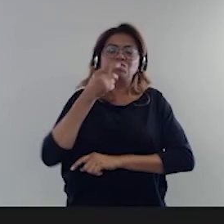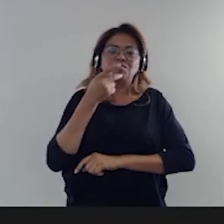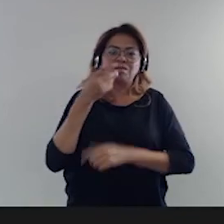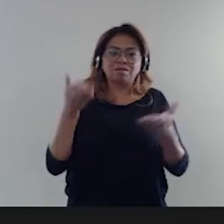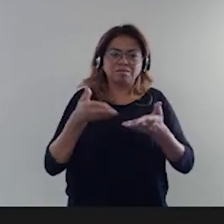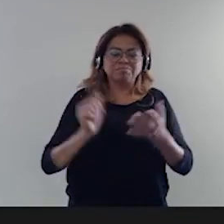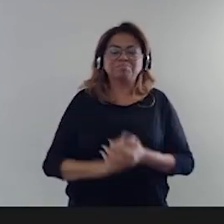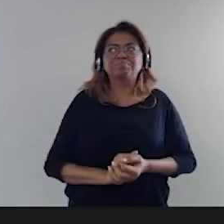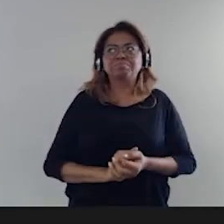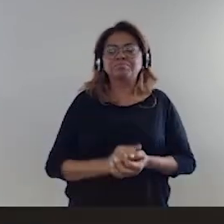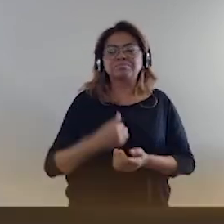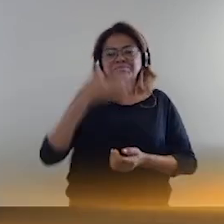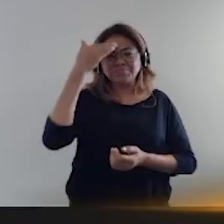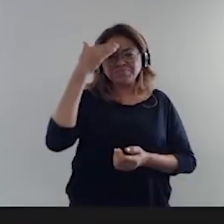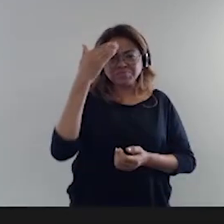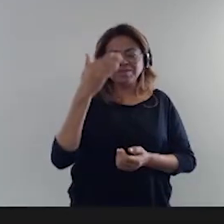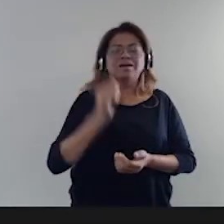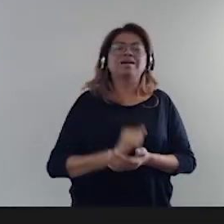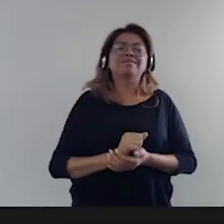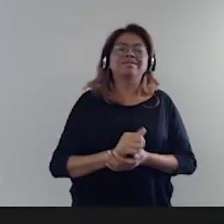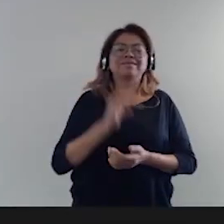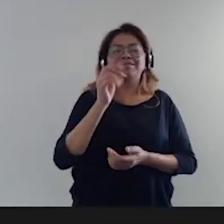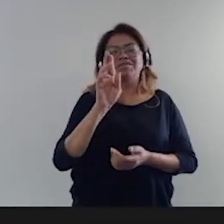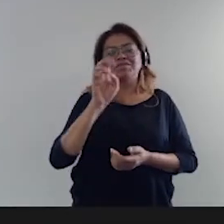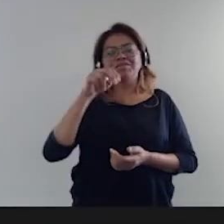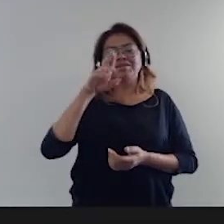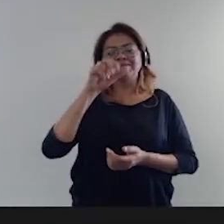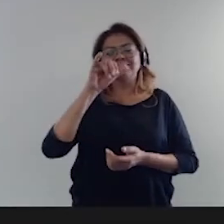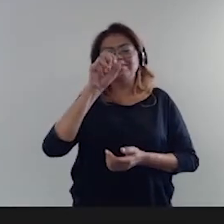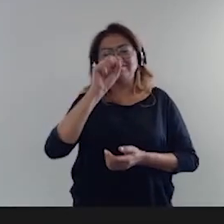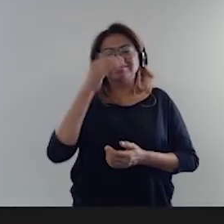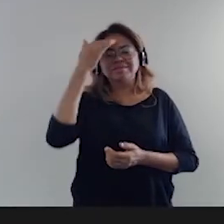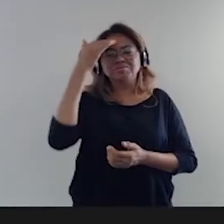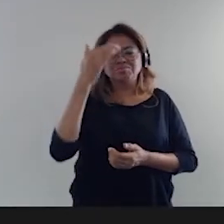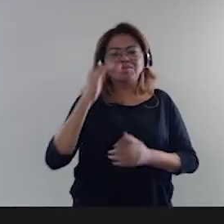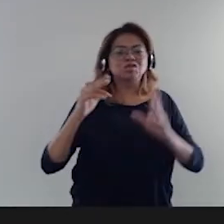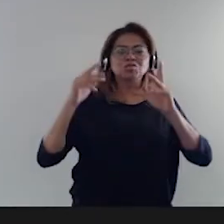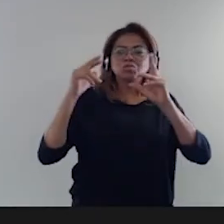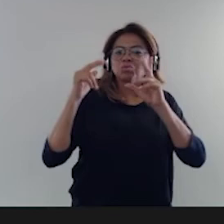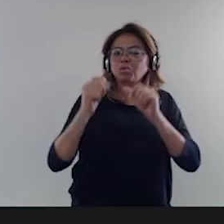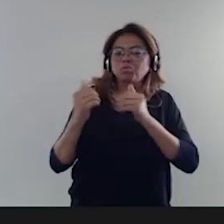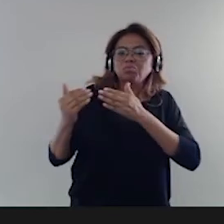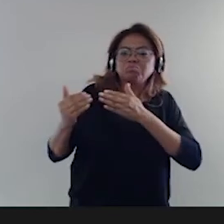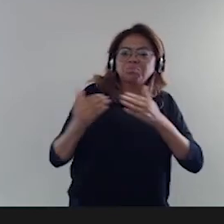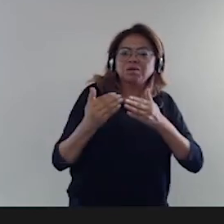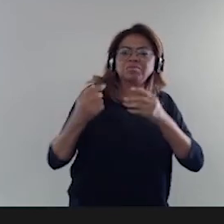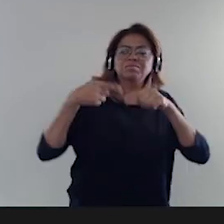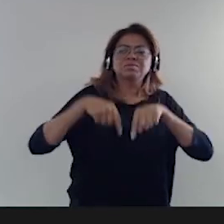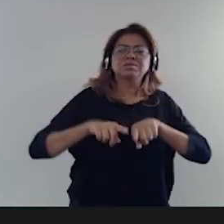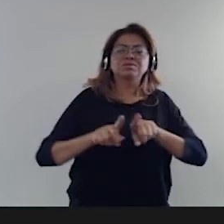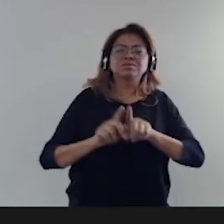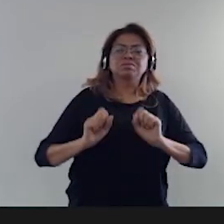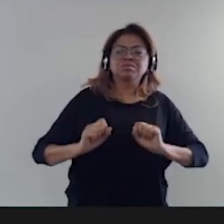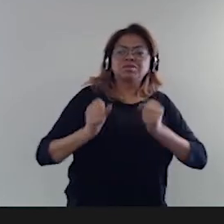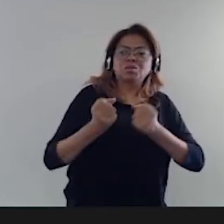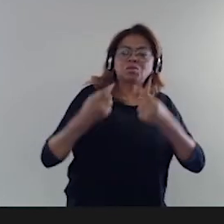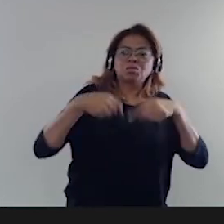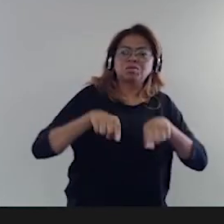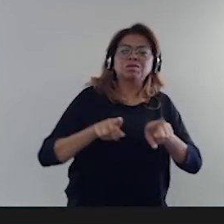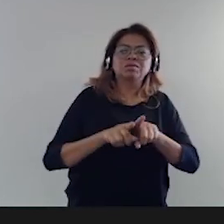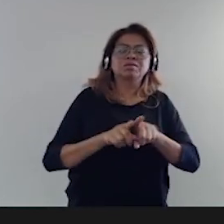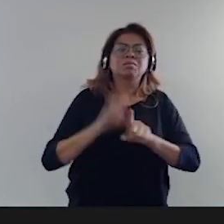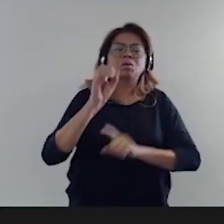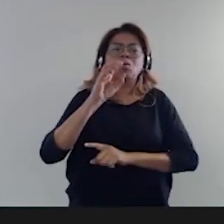Obrigado, Francisca, e novamente agradeço em seu nome todo o empenho dos servidores do Conselho Federal da OAB e